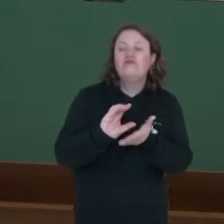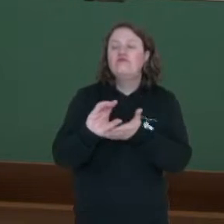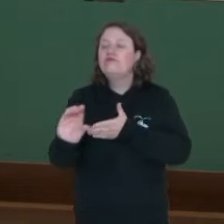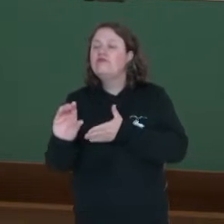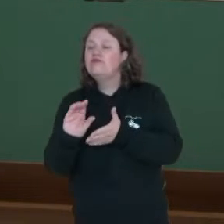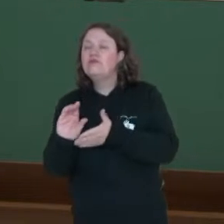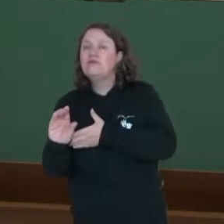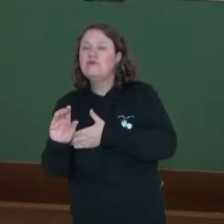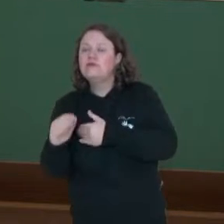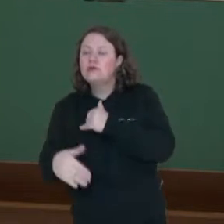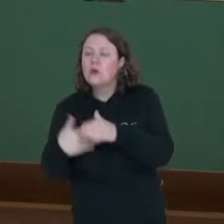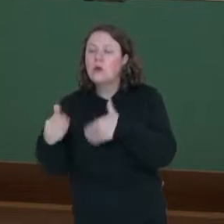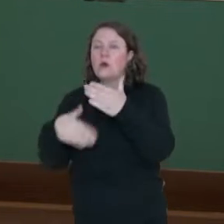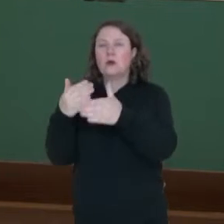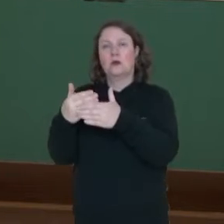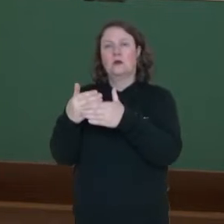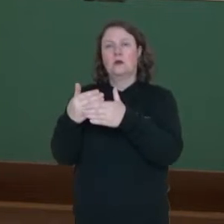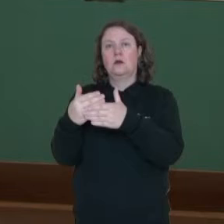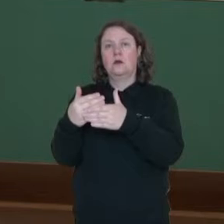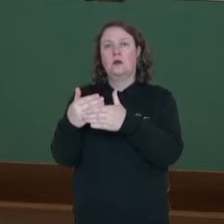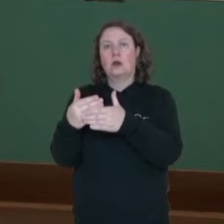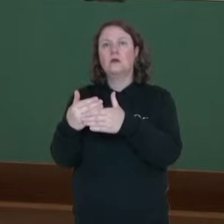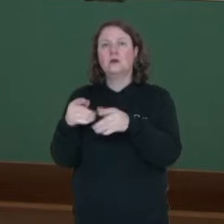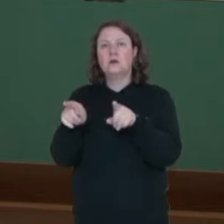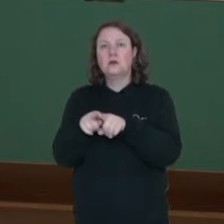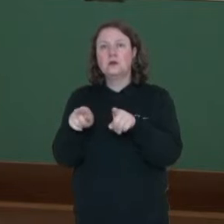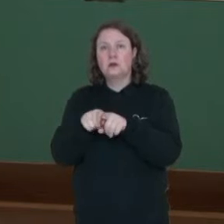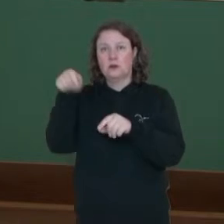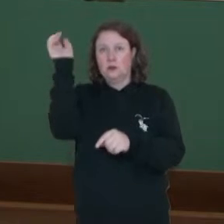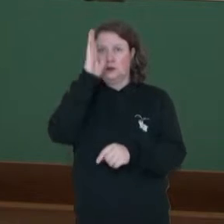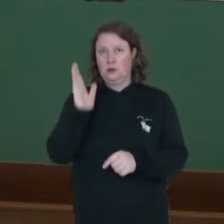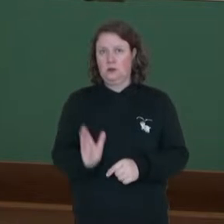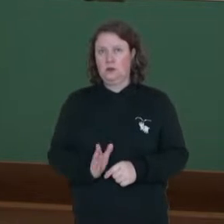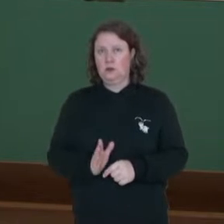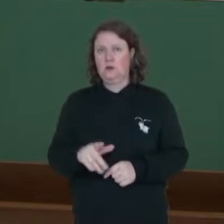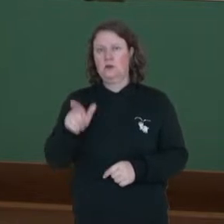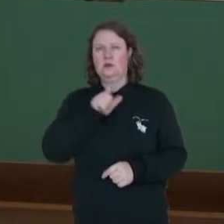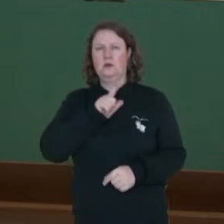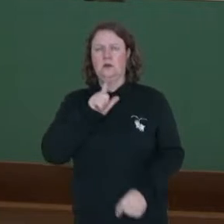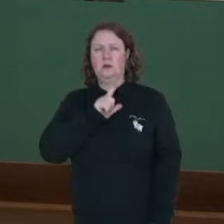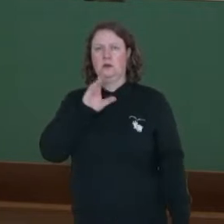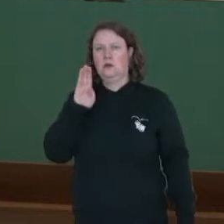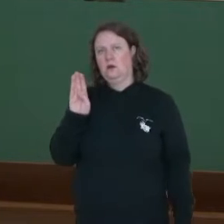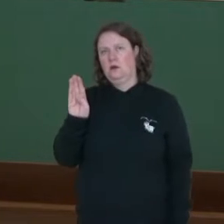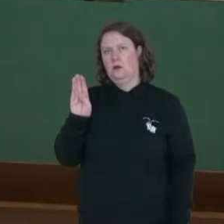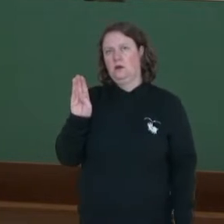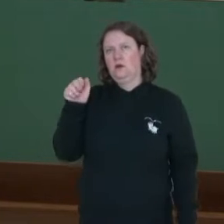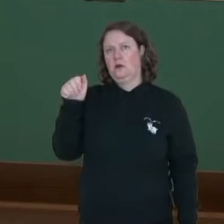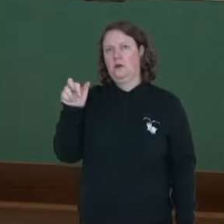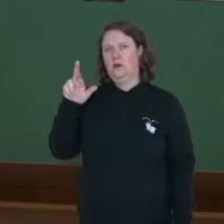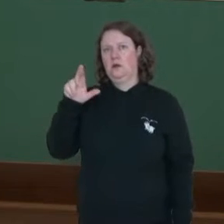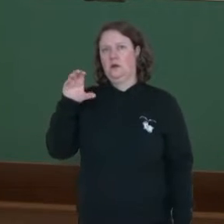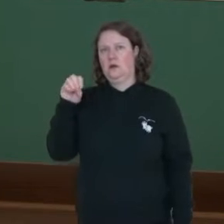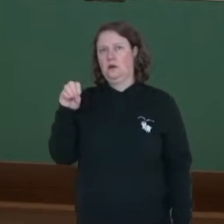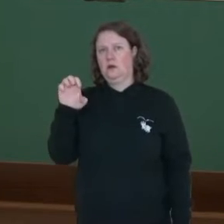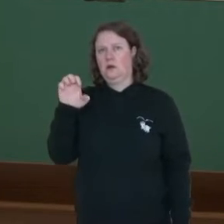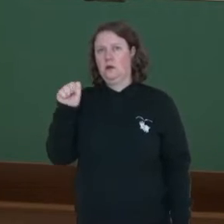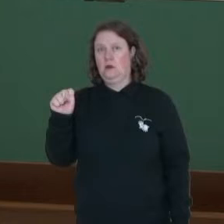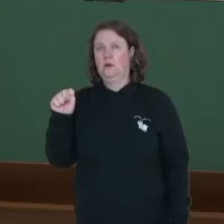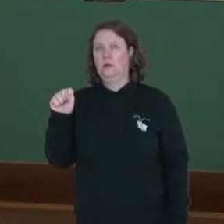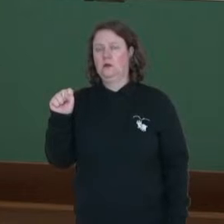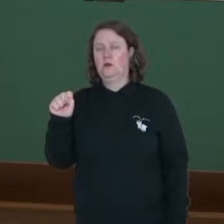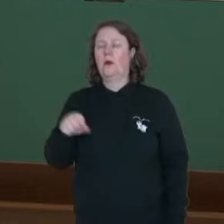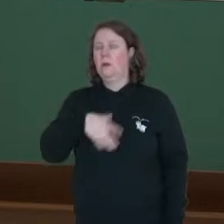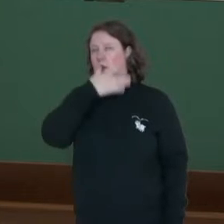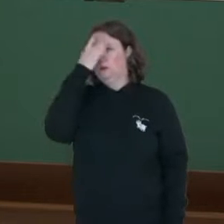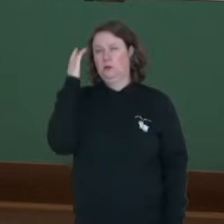de modernização do Brasil. Então é um impacto muito grande. A gente vai ter os barões do café, a elite cafeeira, né,